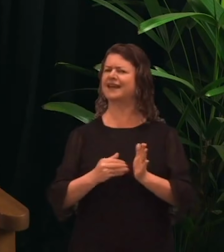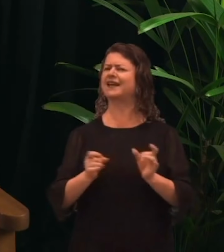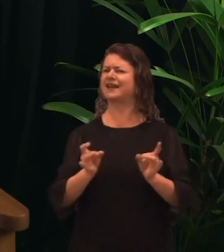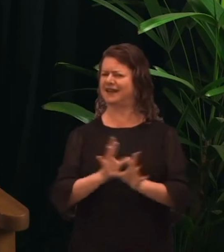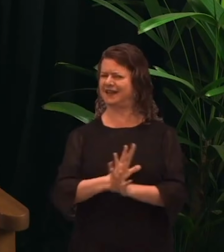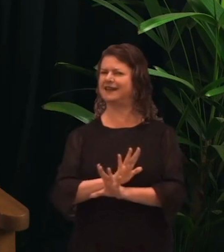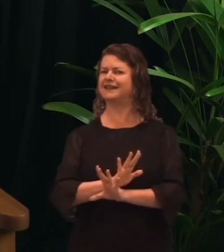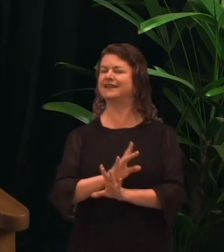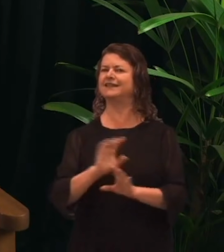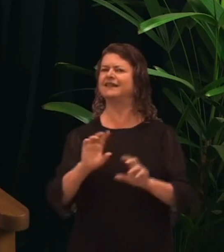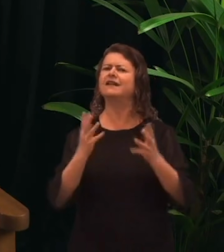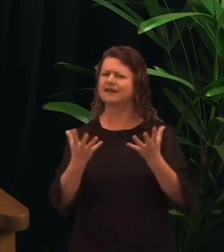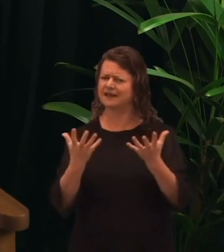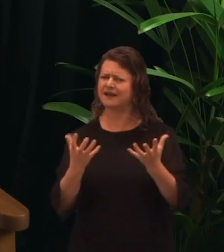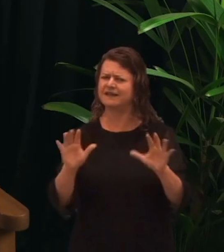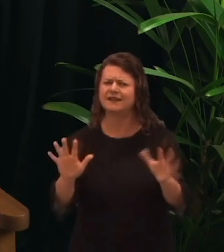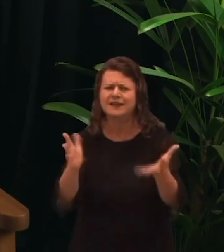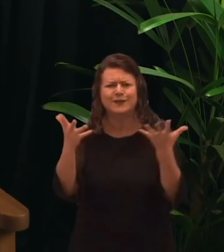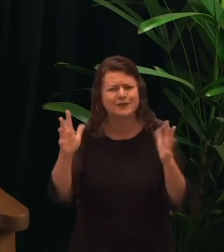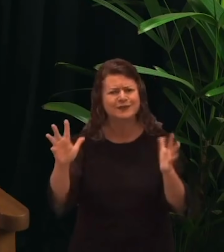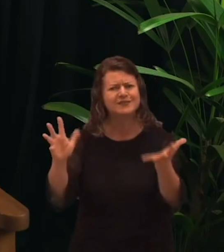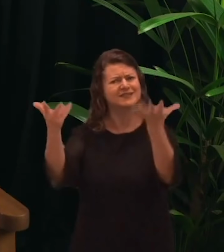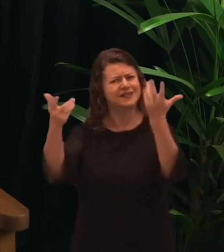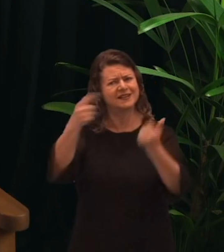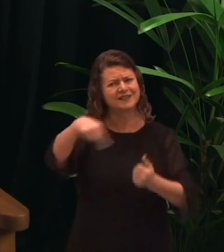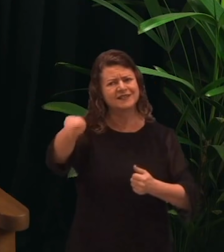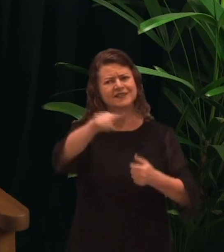terminar com você essa devocional